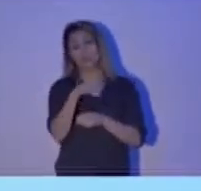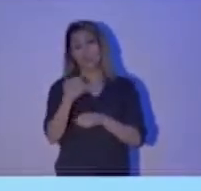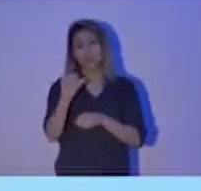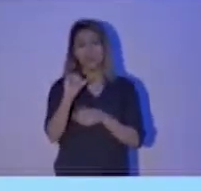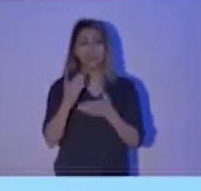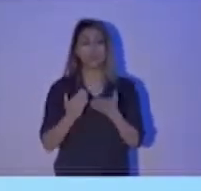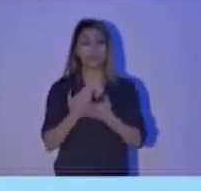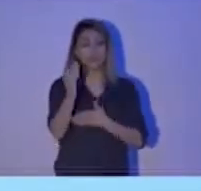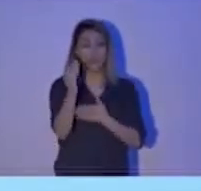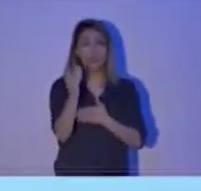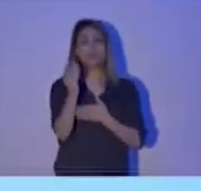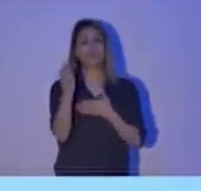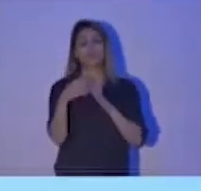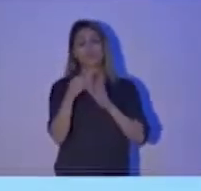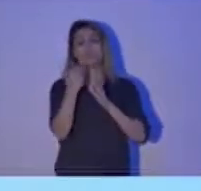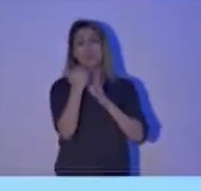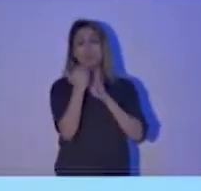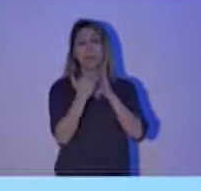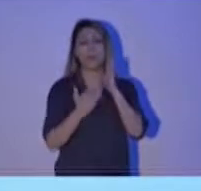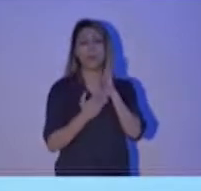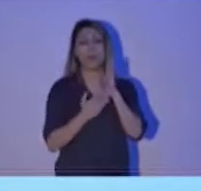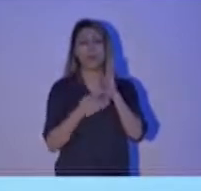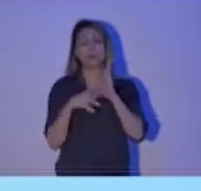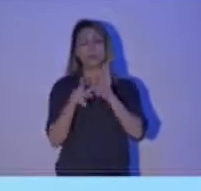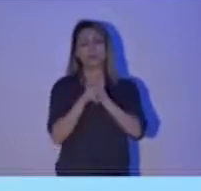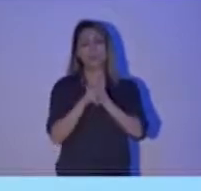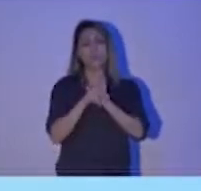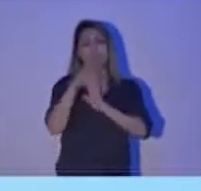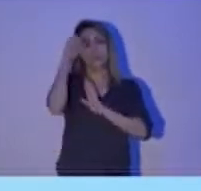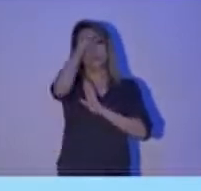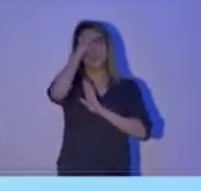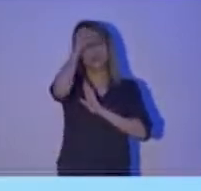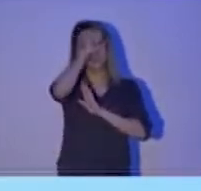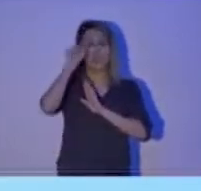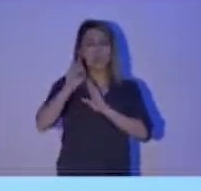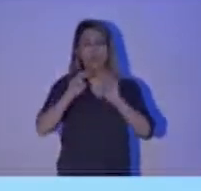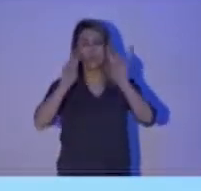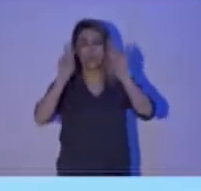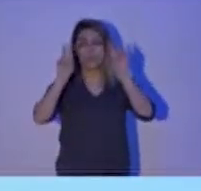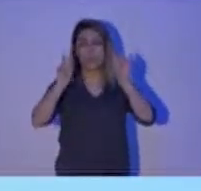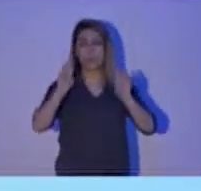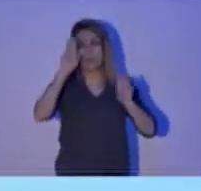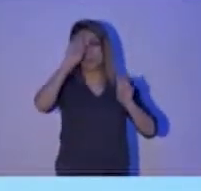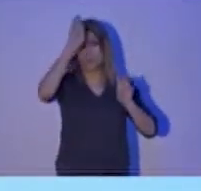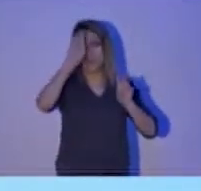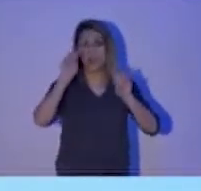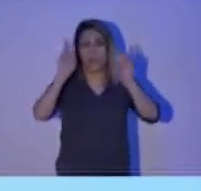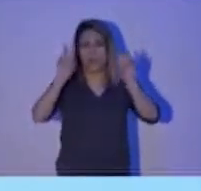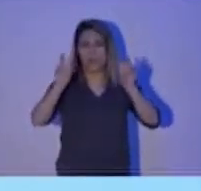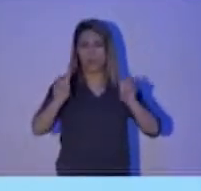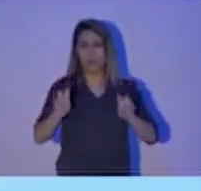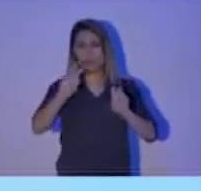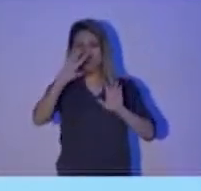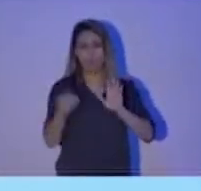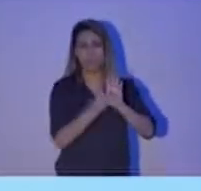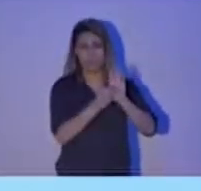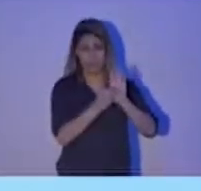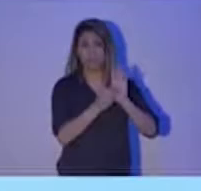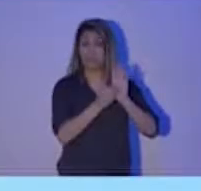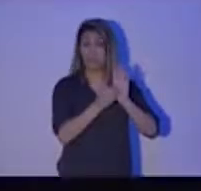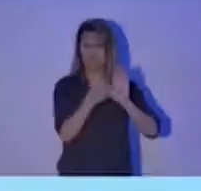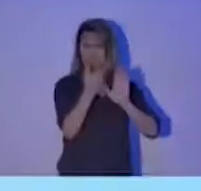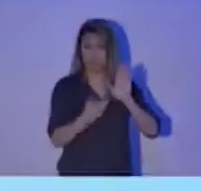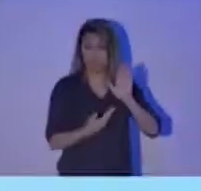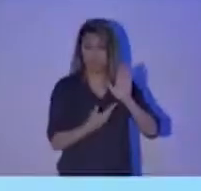Aprendizagem, que traz também muitos temas importantes prioritários para a educação no Brasil. E, recentemente, mais em julho